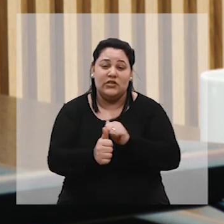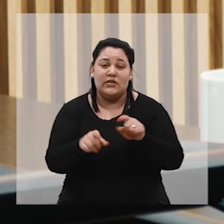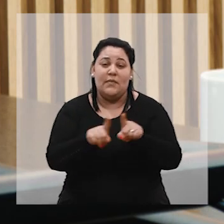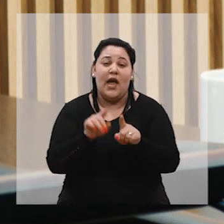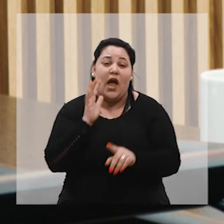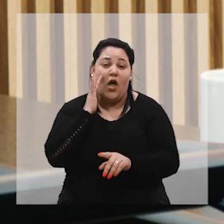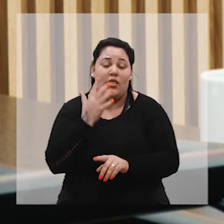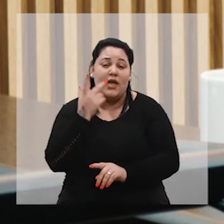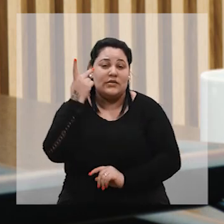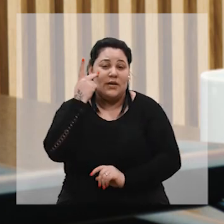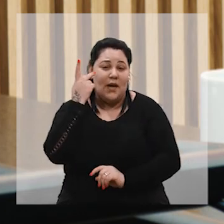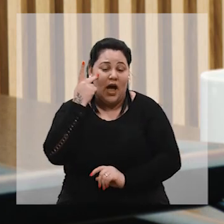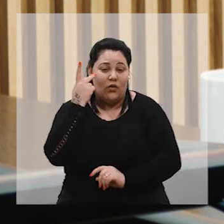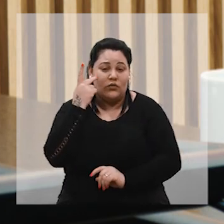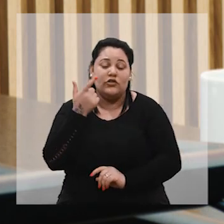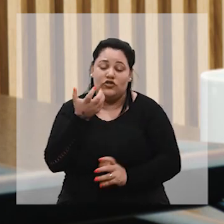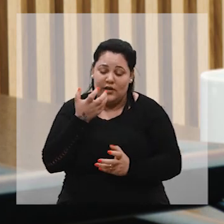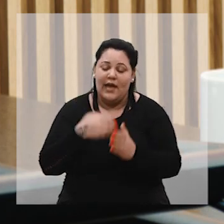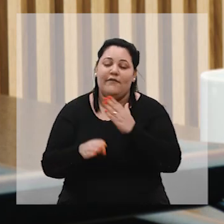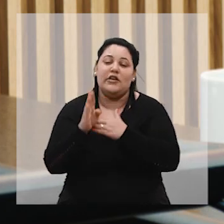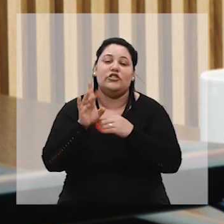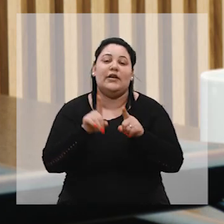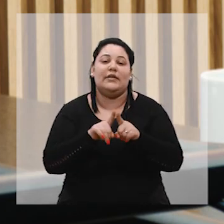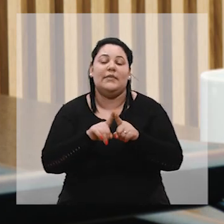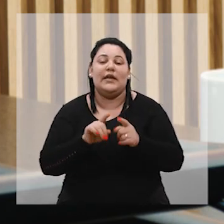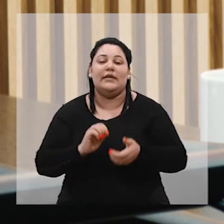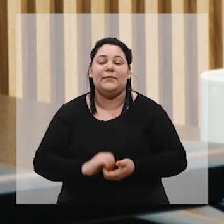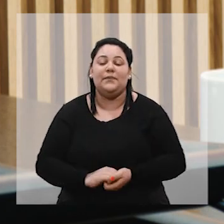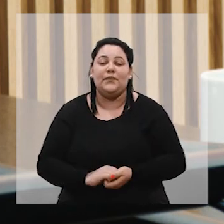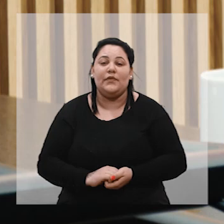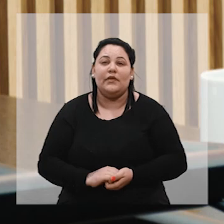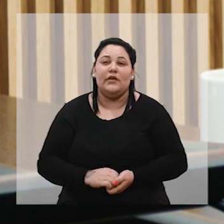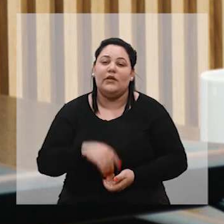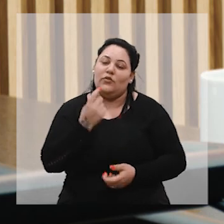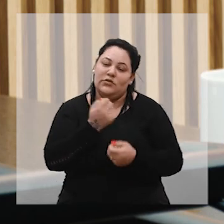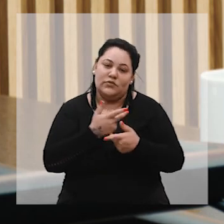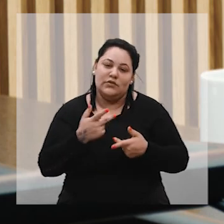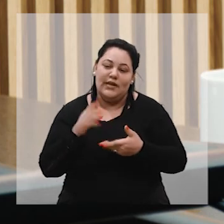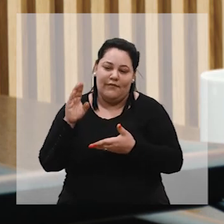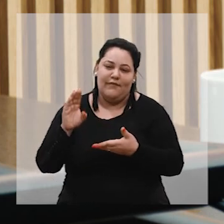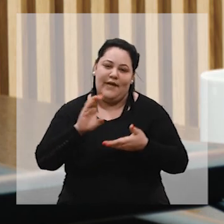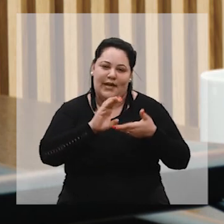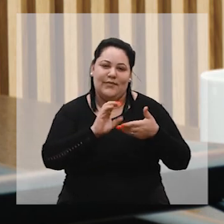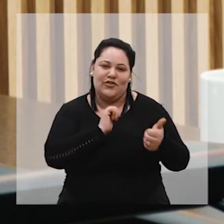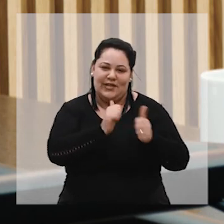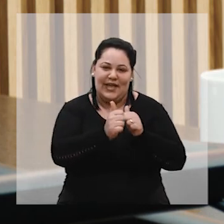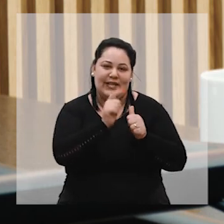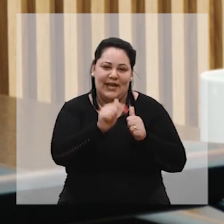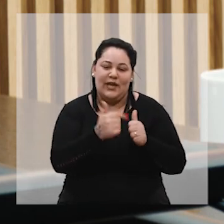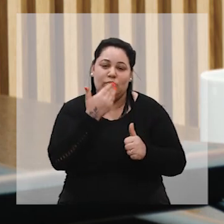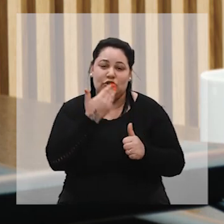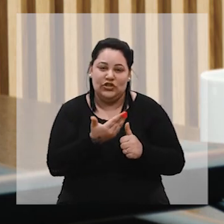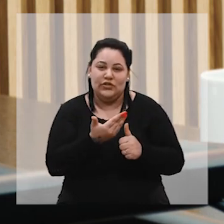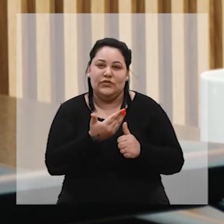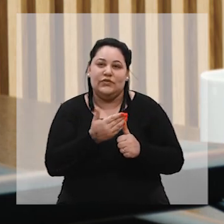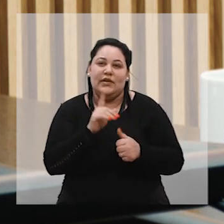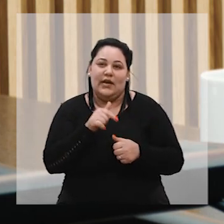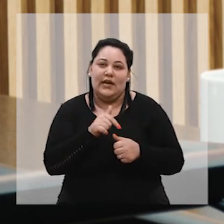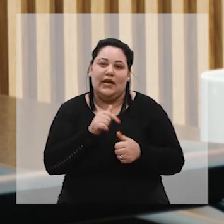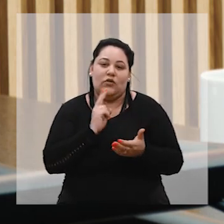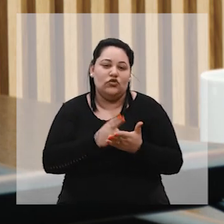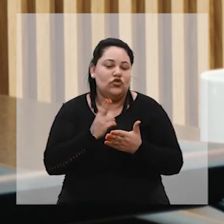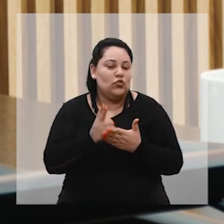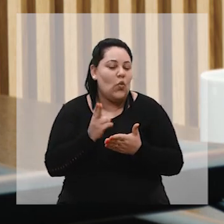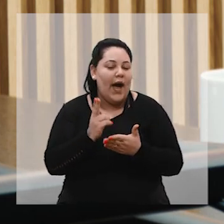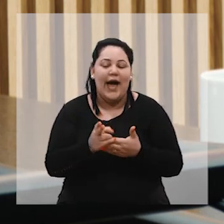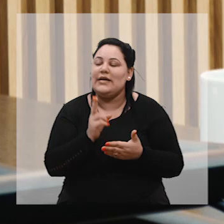Brasileiro de Atletismo também, que acontece em São Paulo, que a gente quer ir também. E uma das razões do Bolsa Atleta também é um dos pedidos